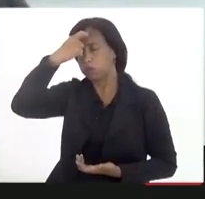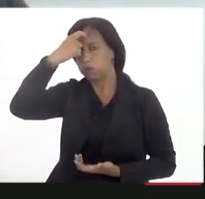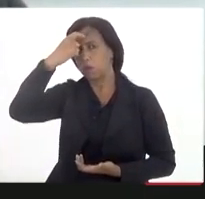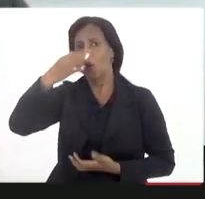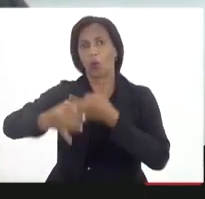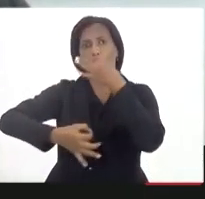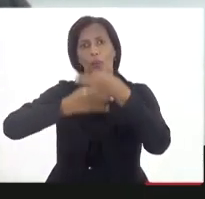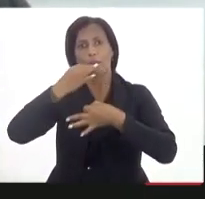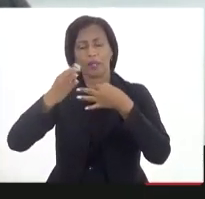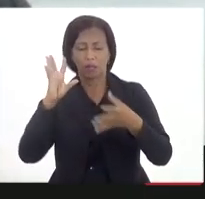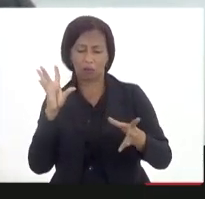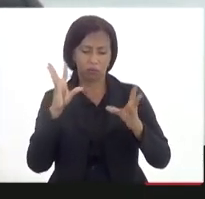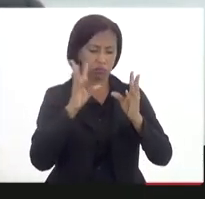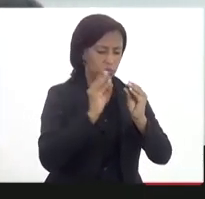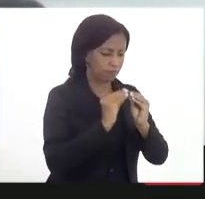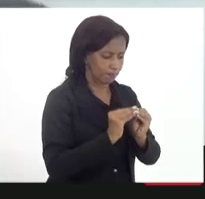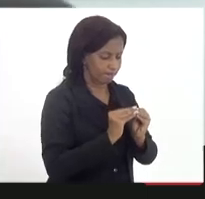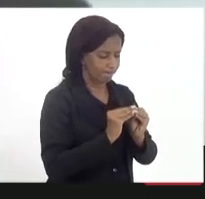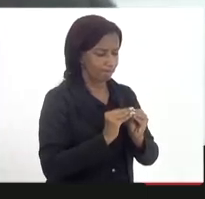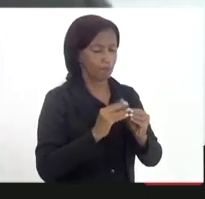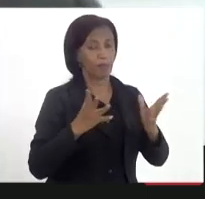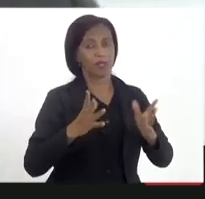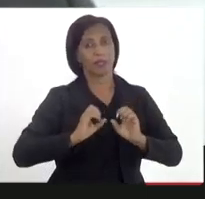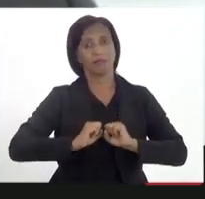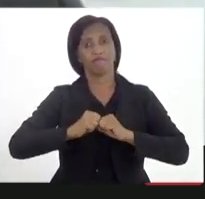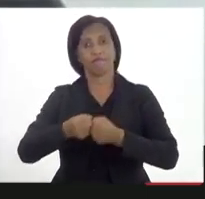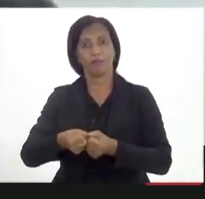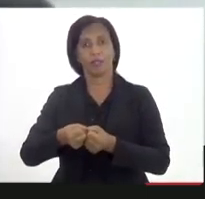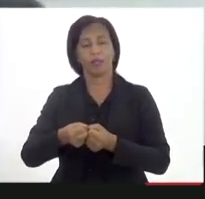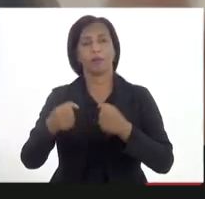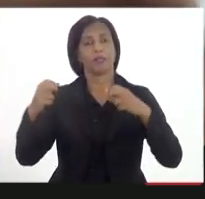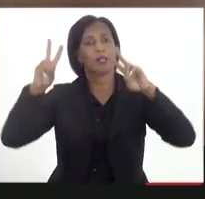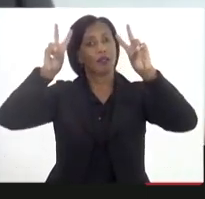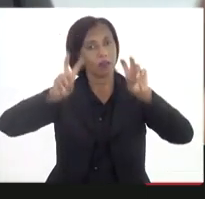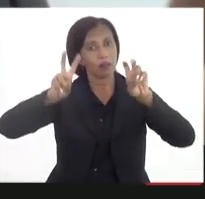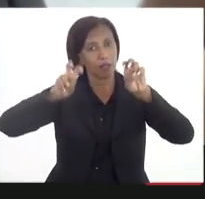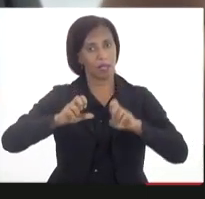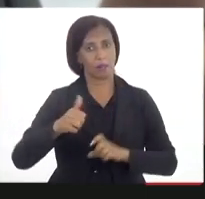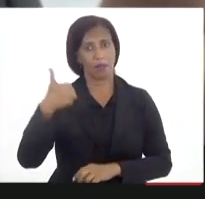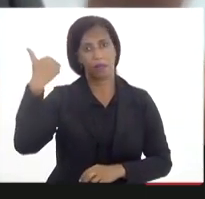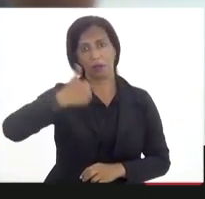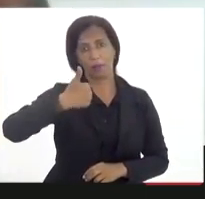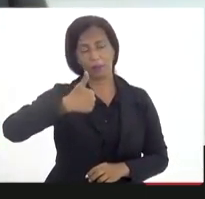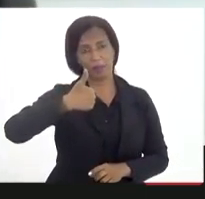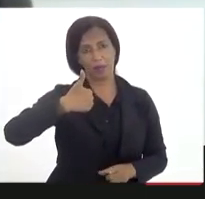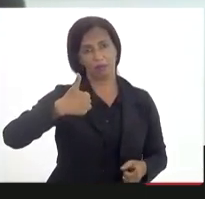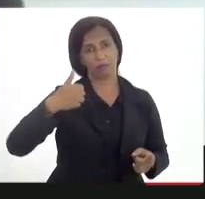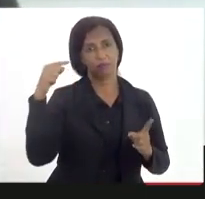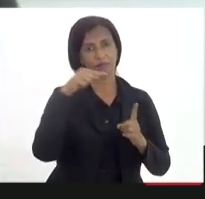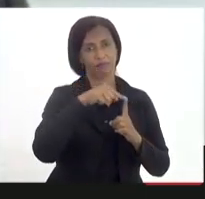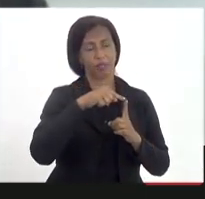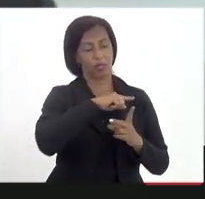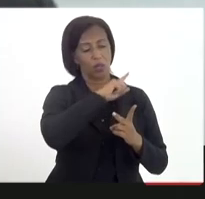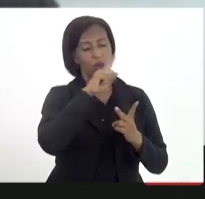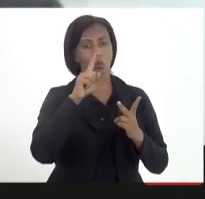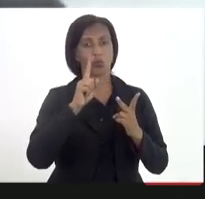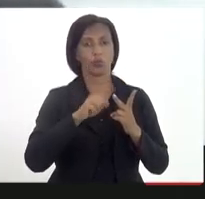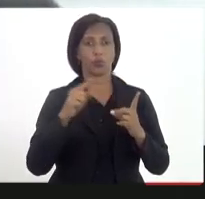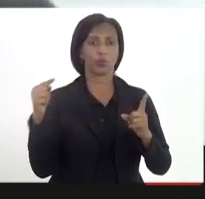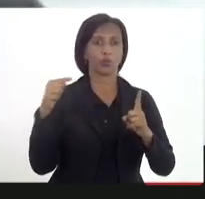chegue né a definição que a gente chega mas é importante enfrentar formalmente o tempo então esse é o primeiro objeto o segundo objeto